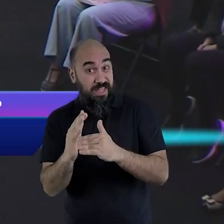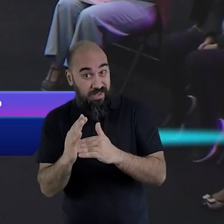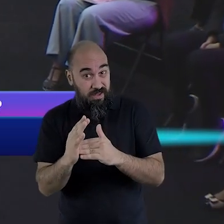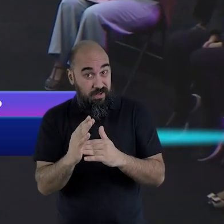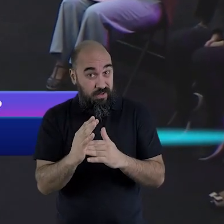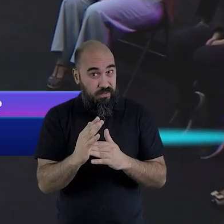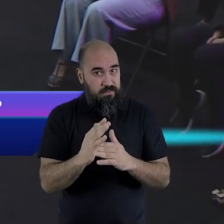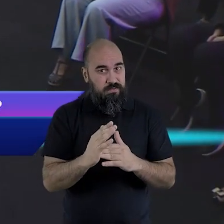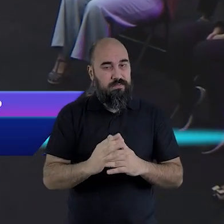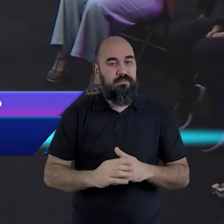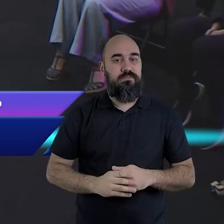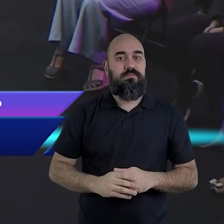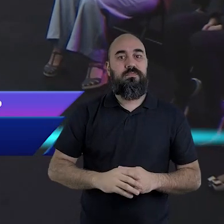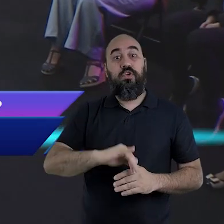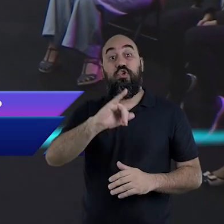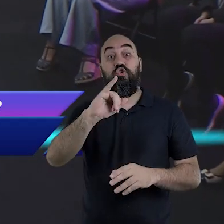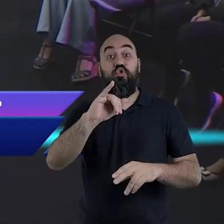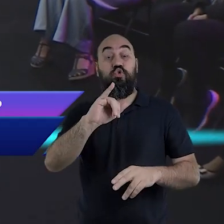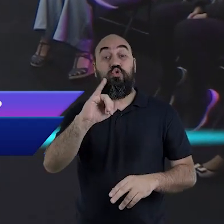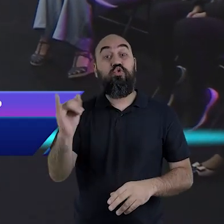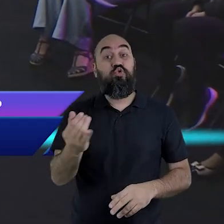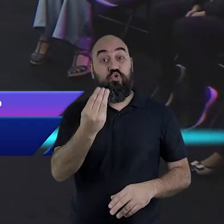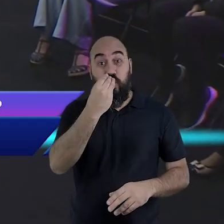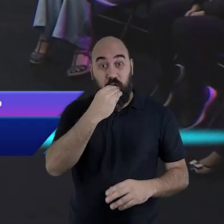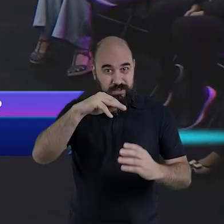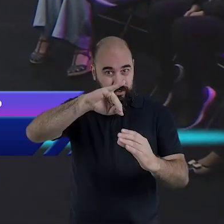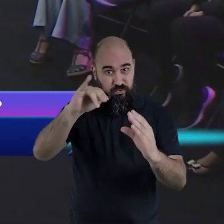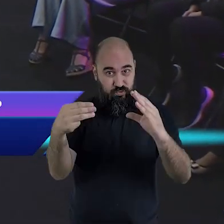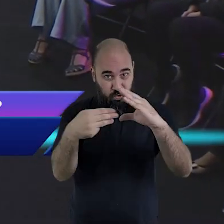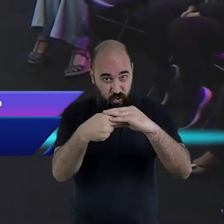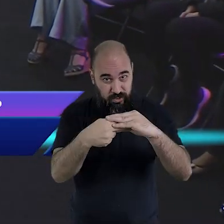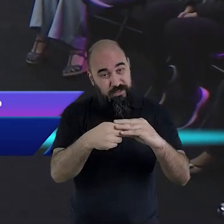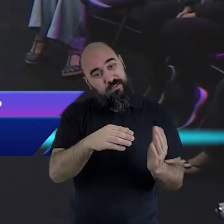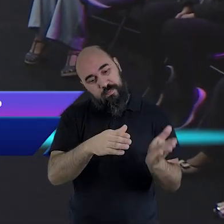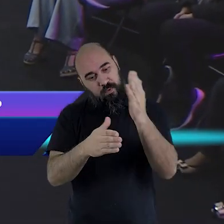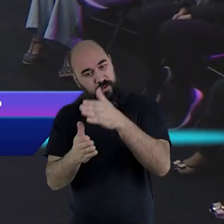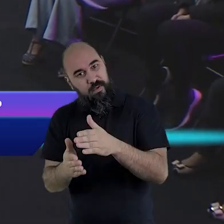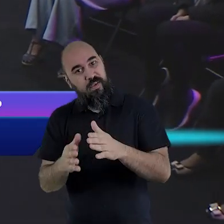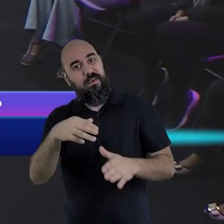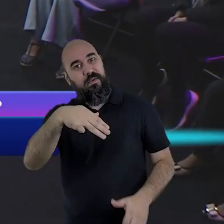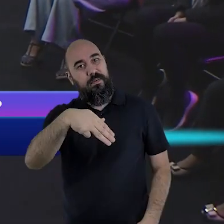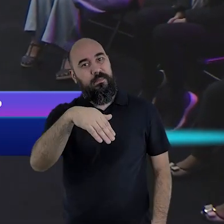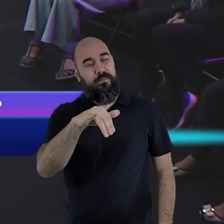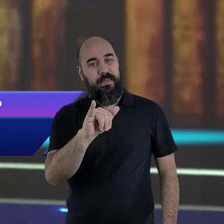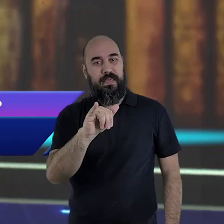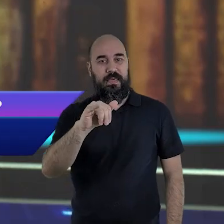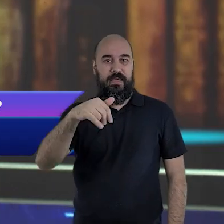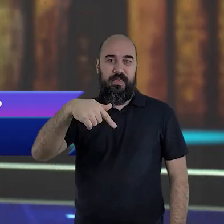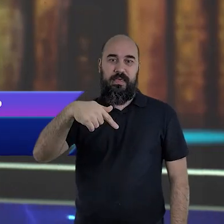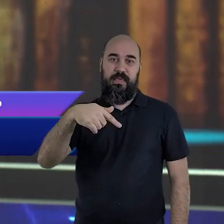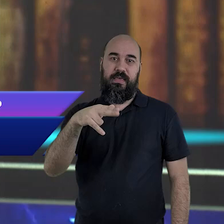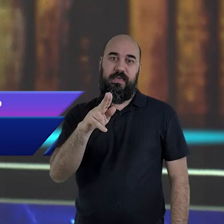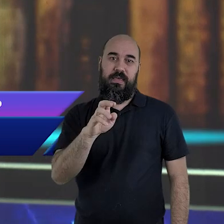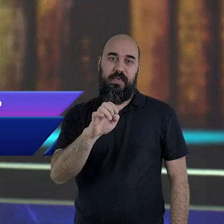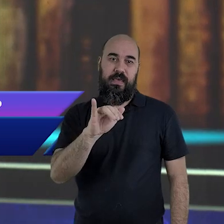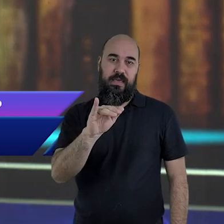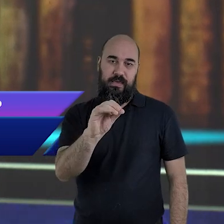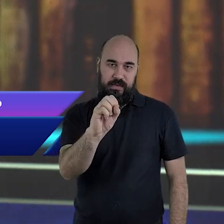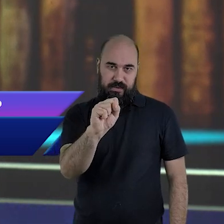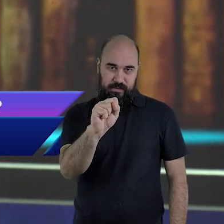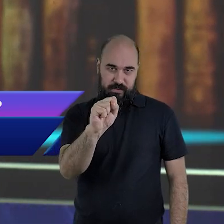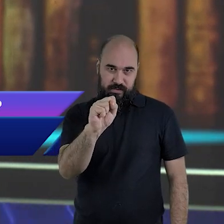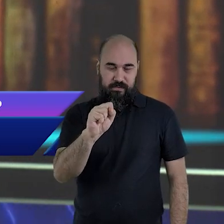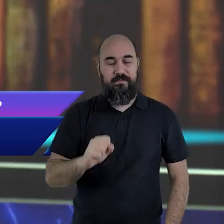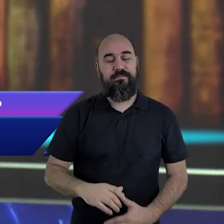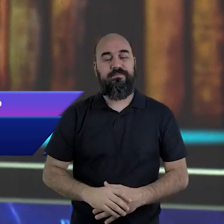depois do livro de Jonas. Jonas, Miqueias, capítulo 5, versículo 2.